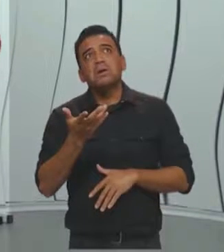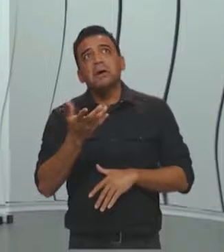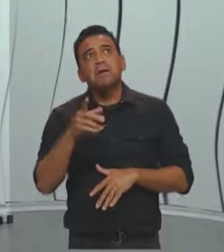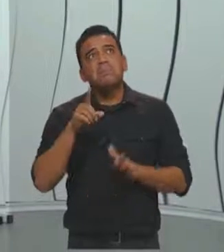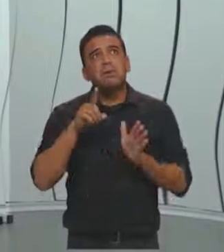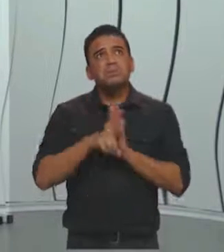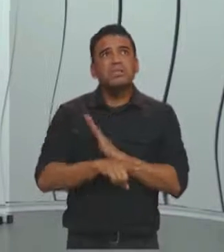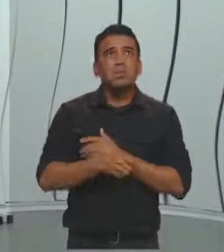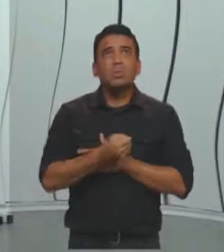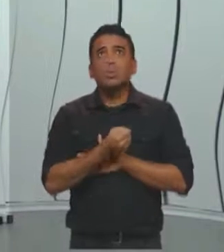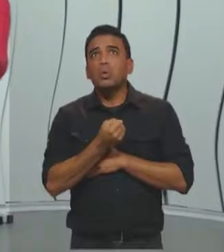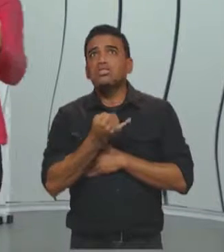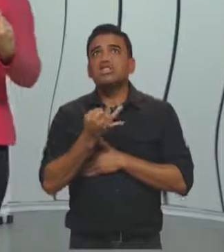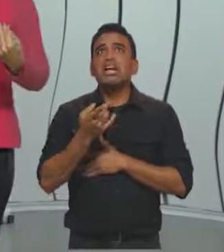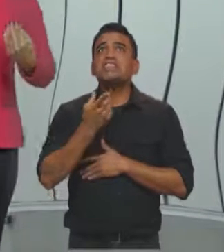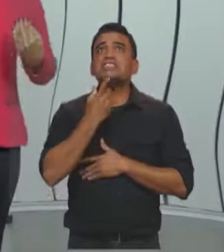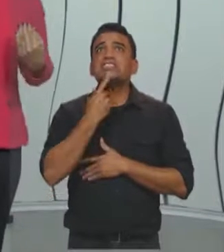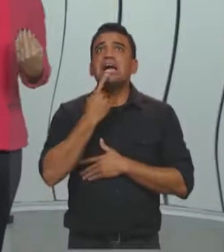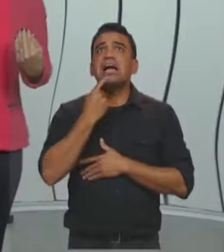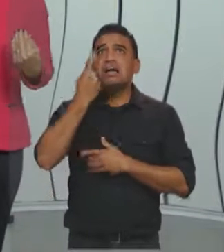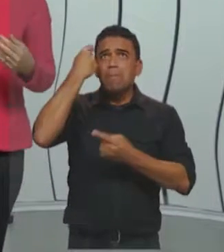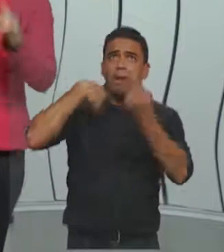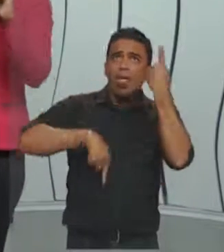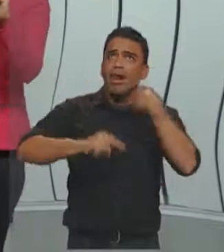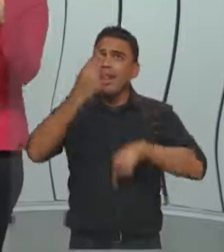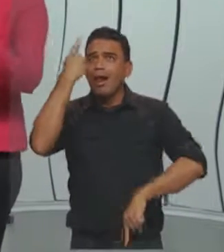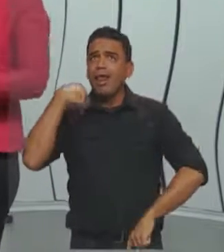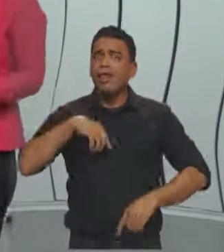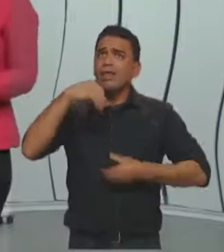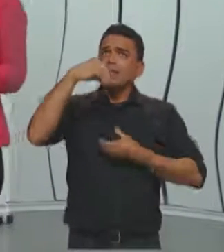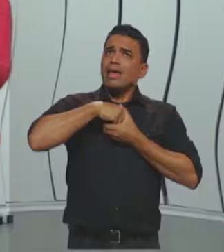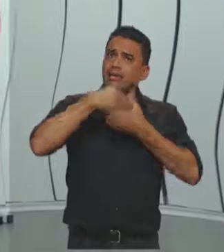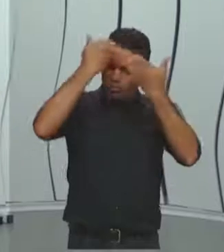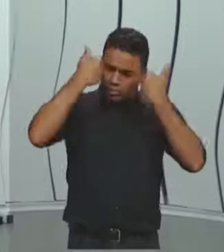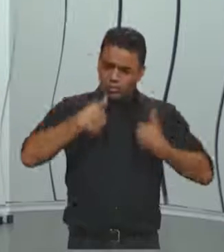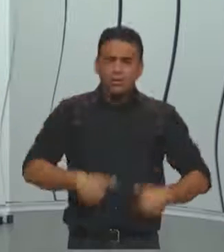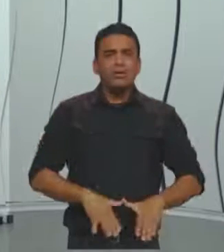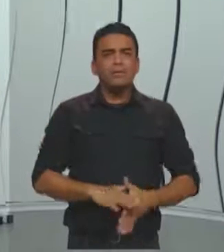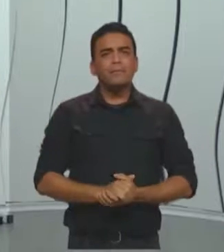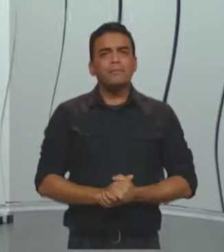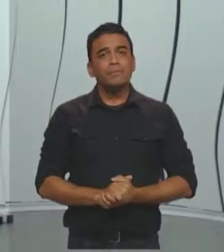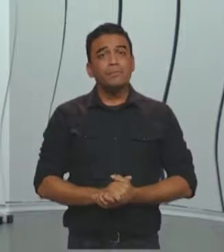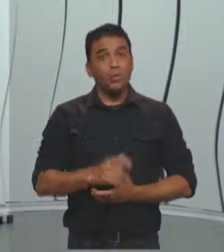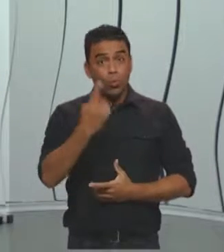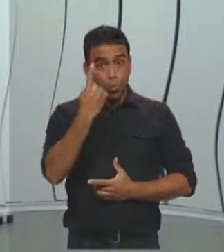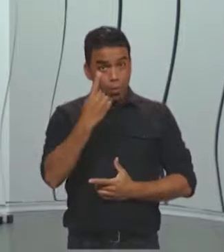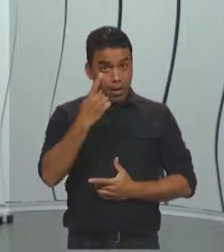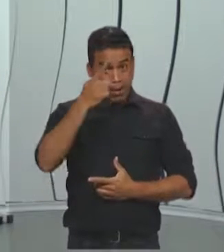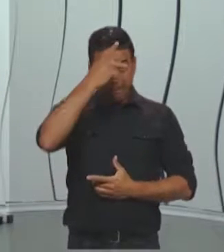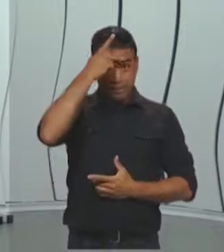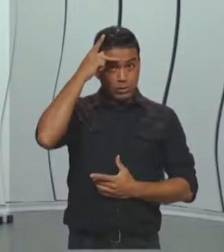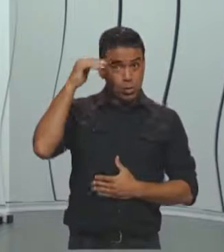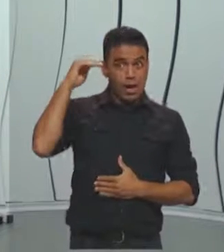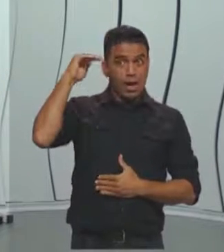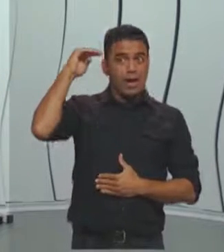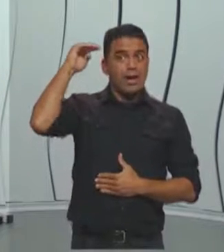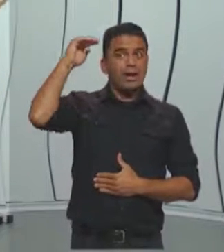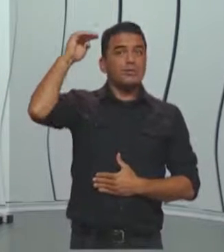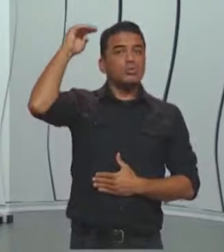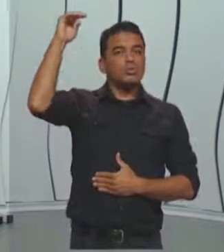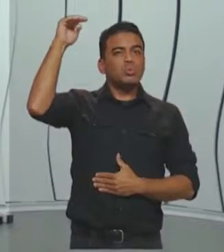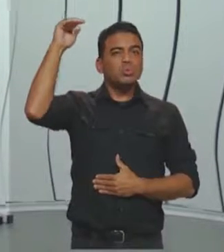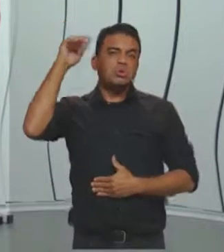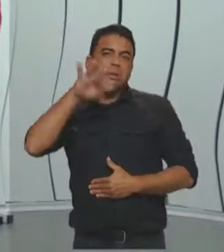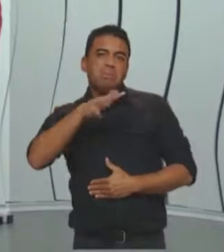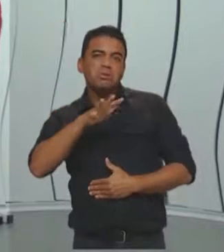quanto a quantidade de sangue que eu tenho no meu corpo? Quero te dizer que em uma pessoa adulta, aproxima aí